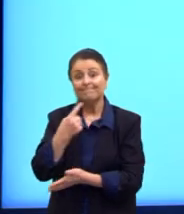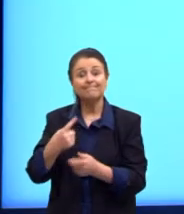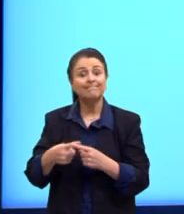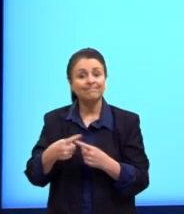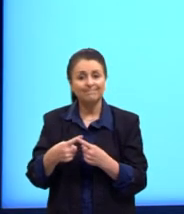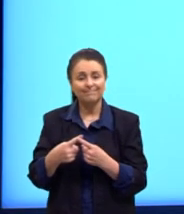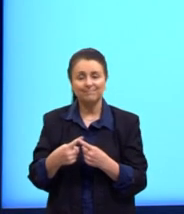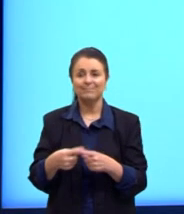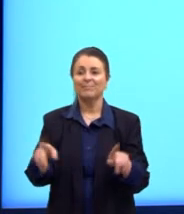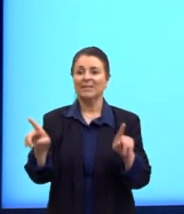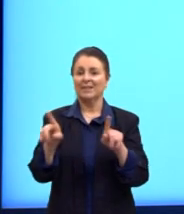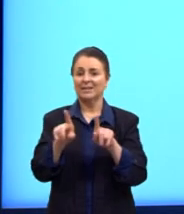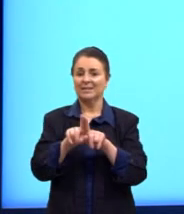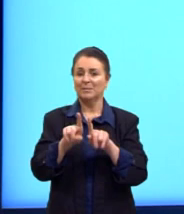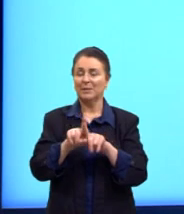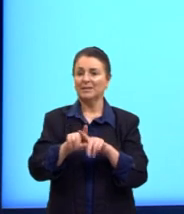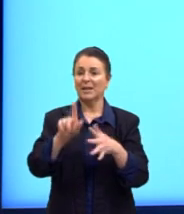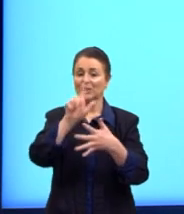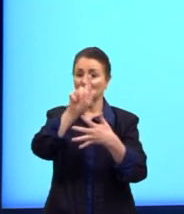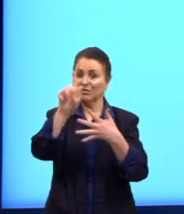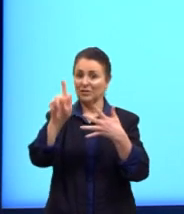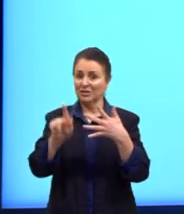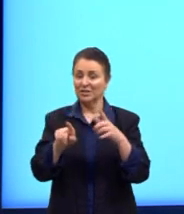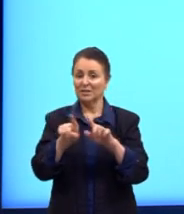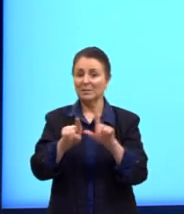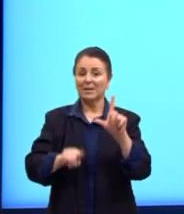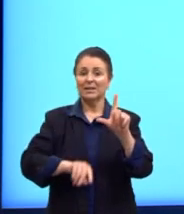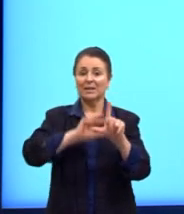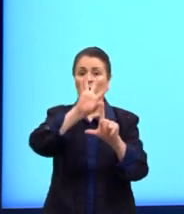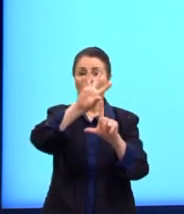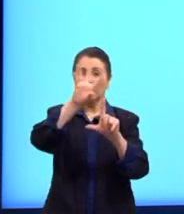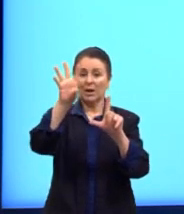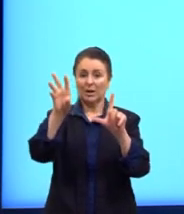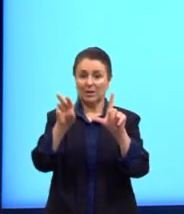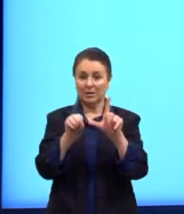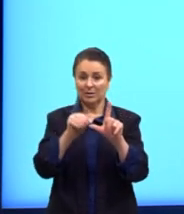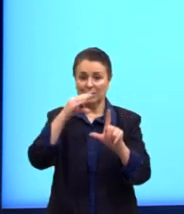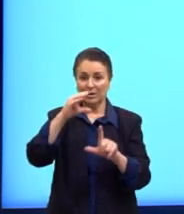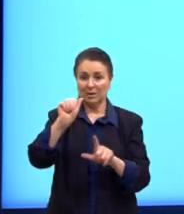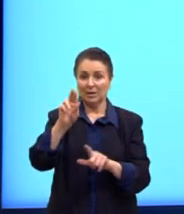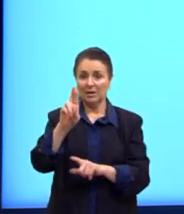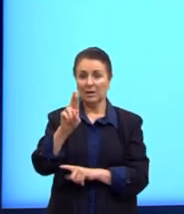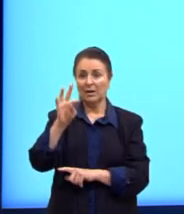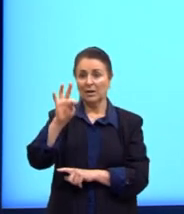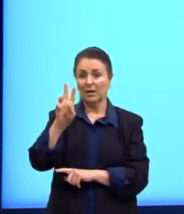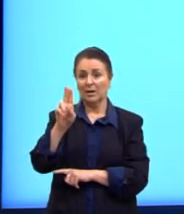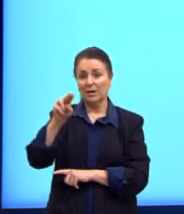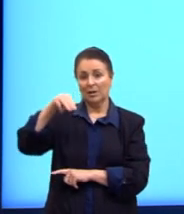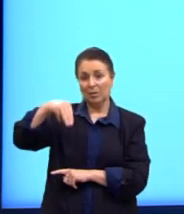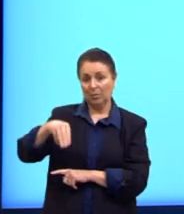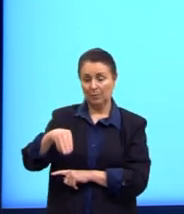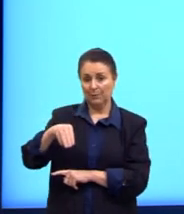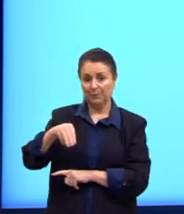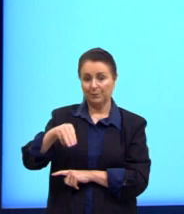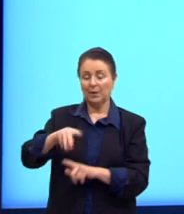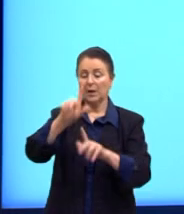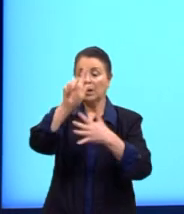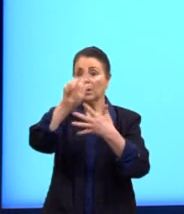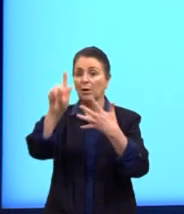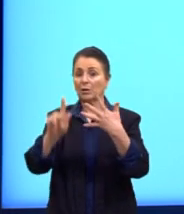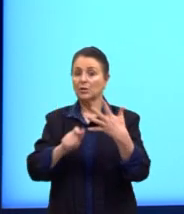além das nossas tirinhas a gente tem o cartoon o cartoon ele é um gênero jornalístico considerado